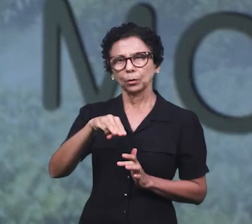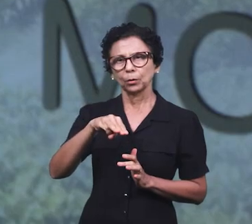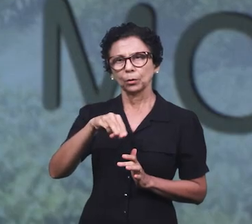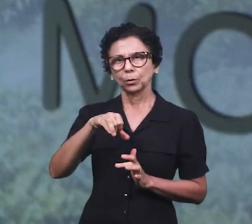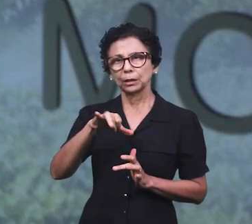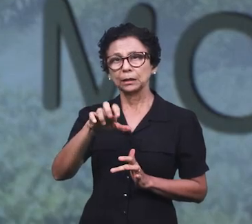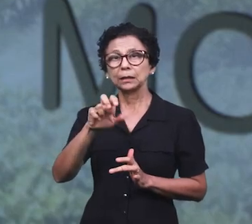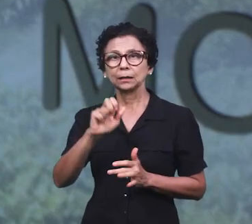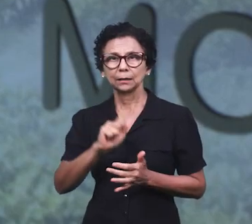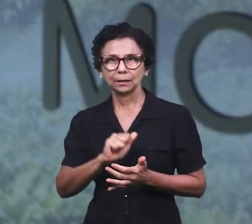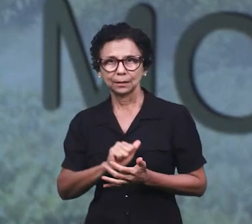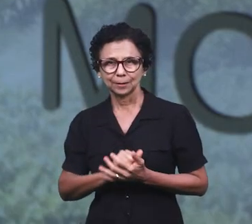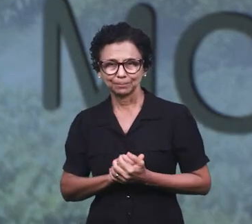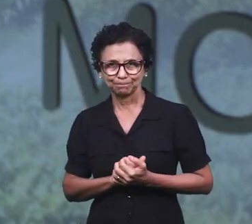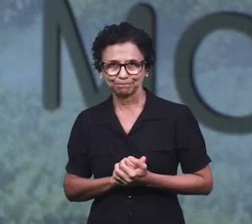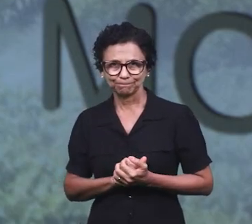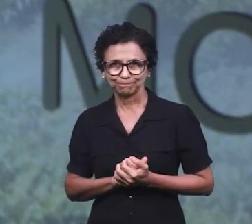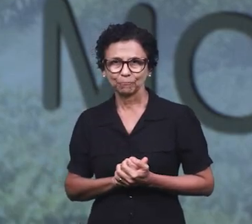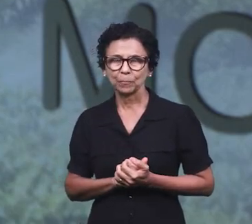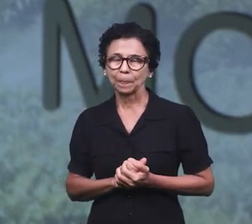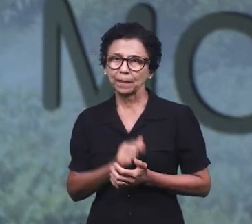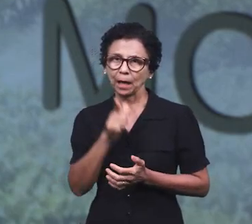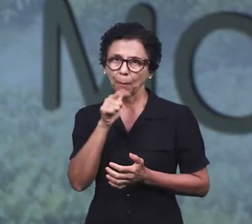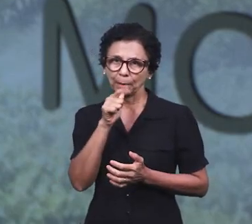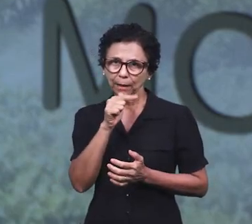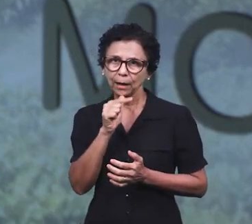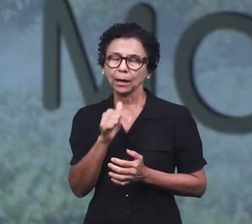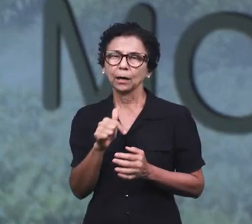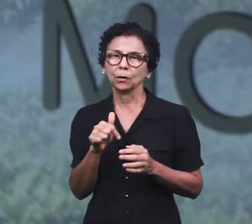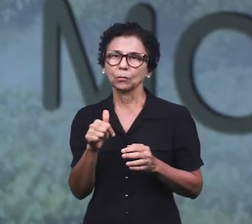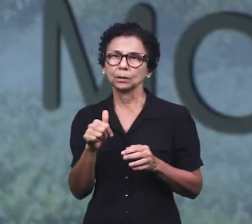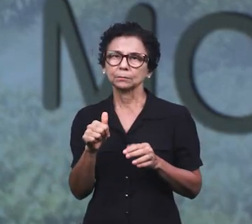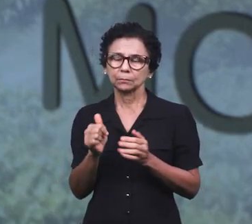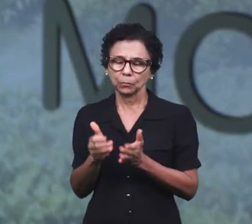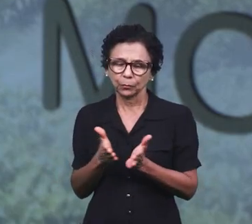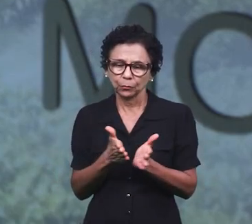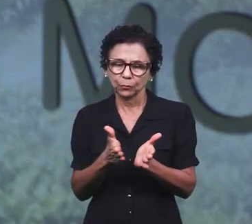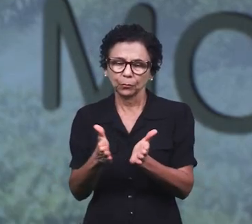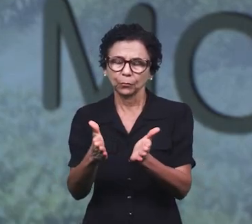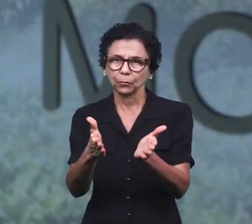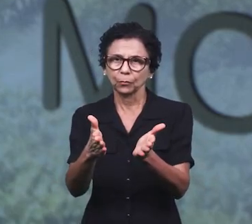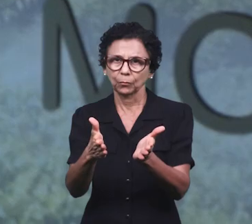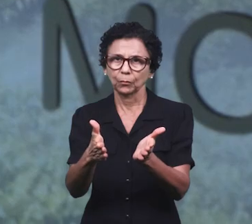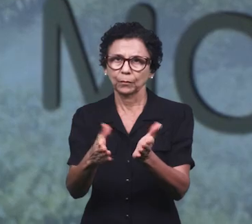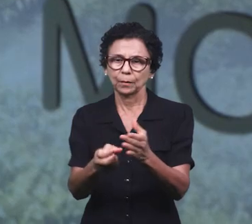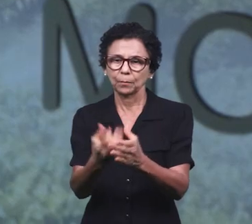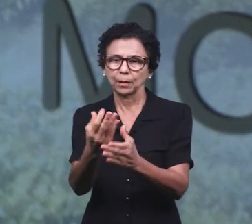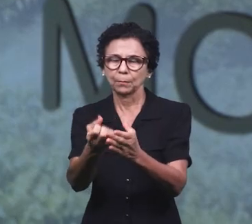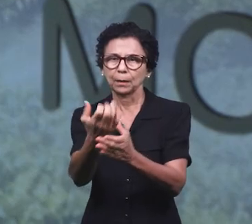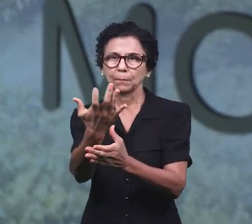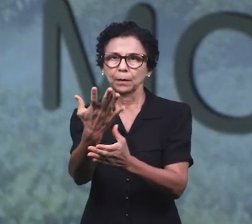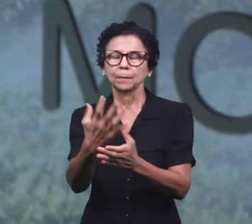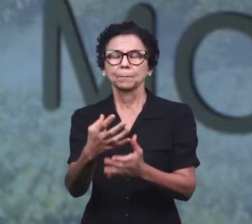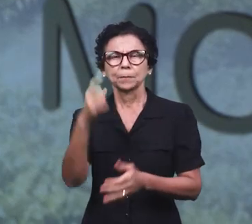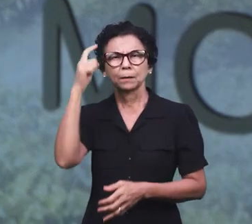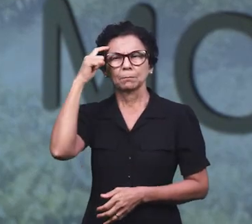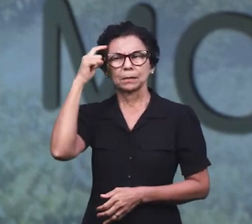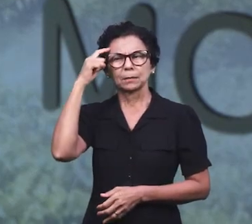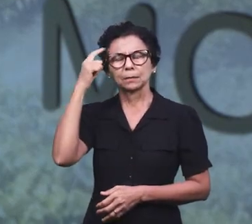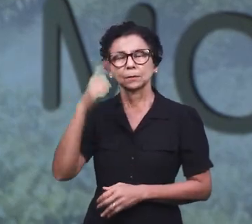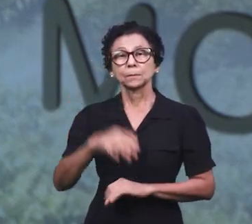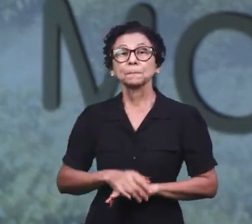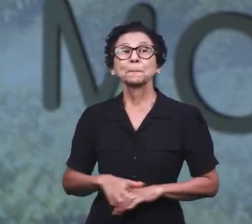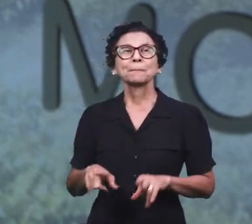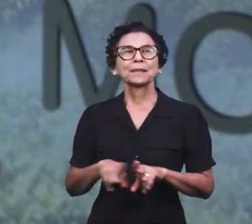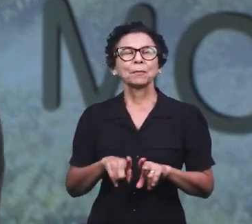Então, hoje, a nossa horta ali, ela é básica, mas nos atende em tudo. Inclusive, as pessoas que vão ali, os irmãos